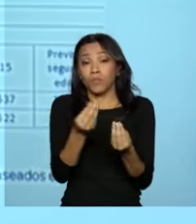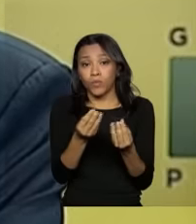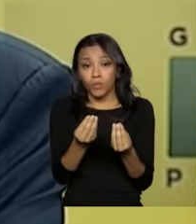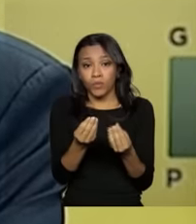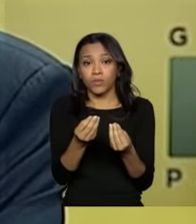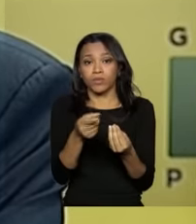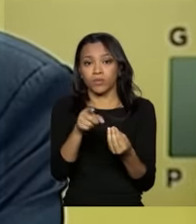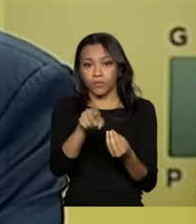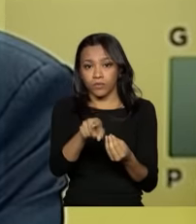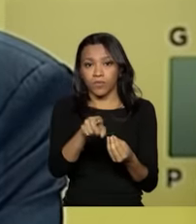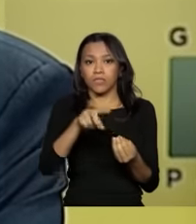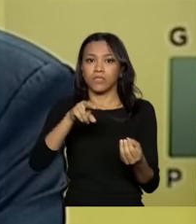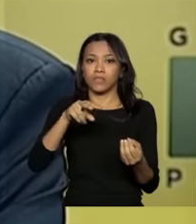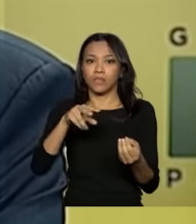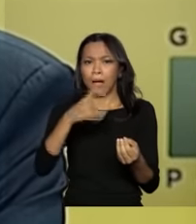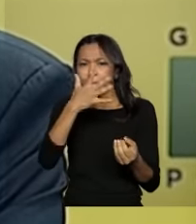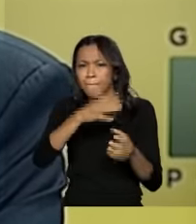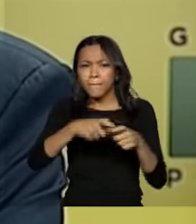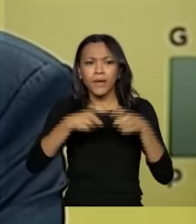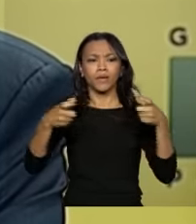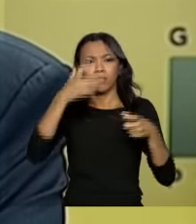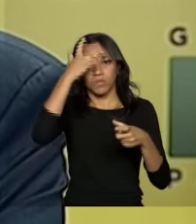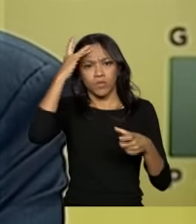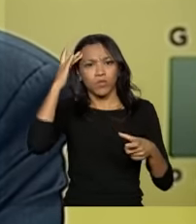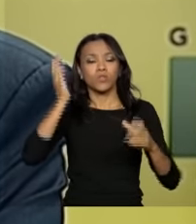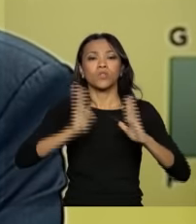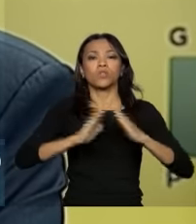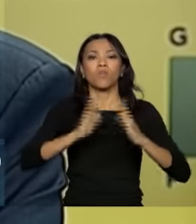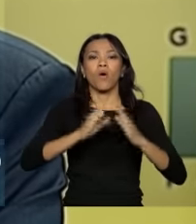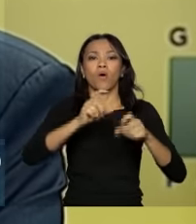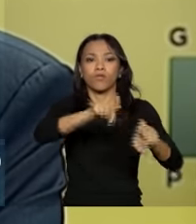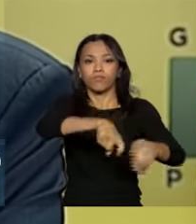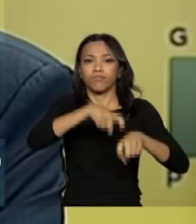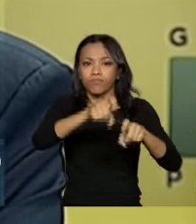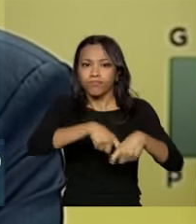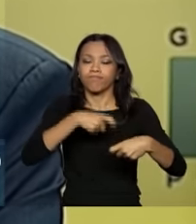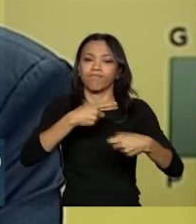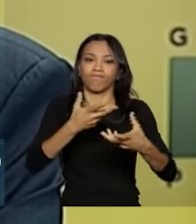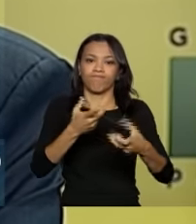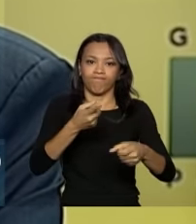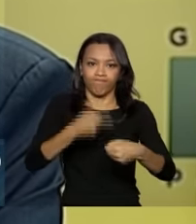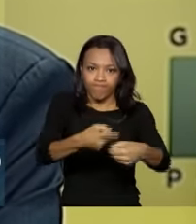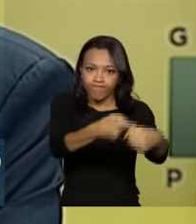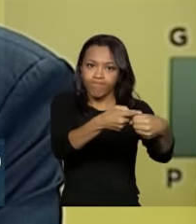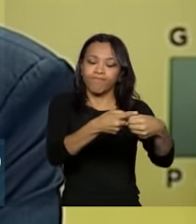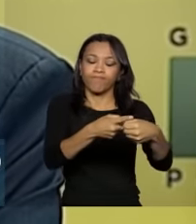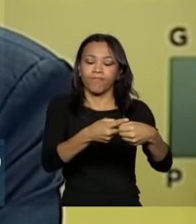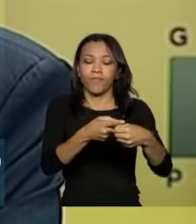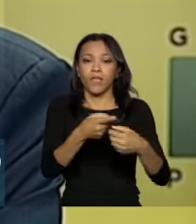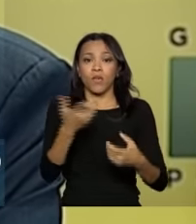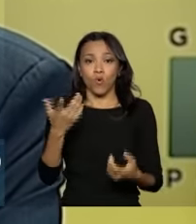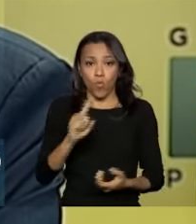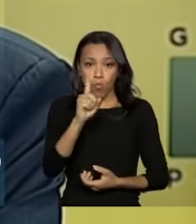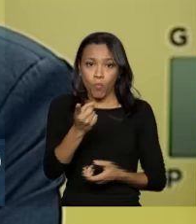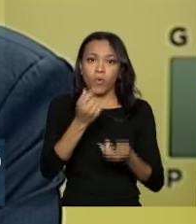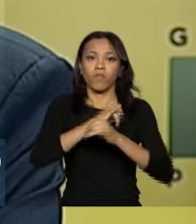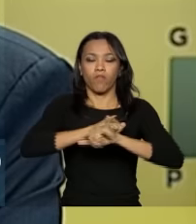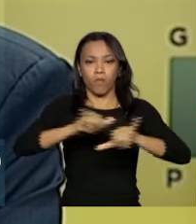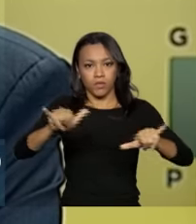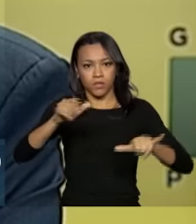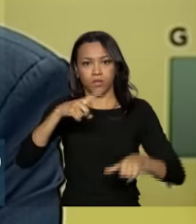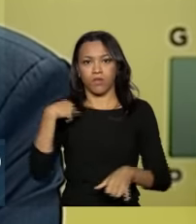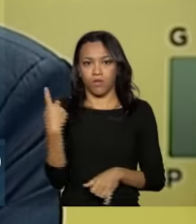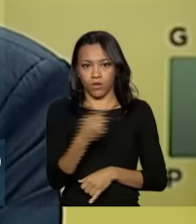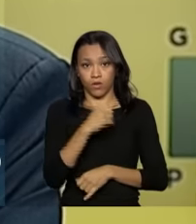interiorizada, isso é significativo de uma concentração que não se justificava. Mas o primeiro dado que nós temos é